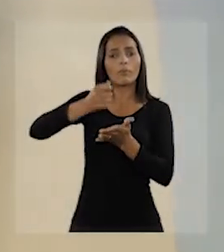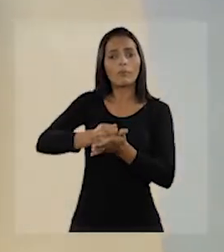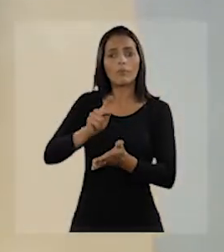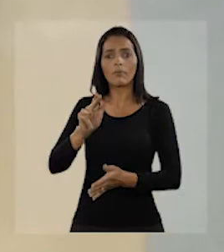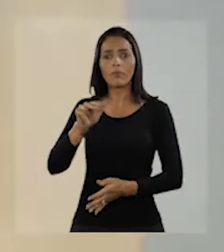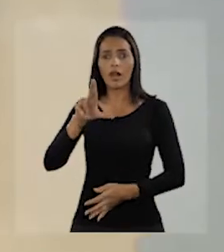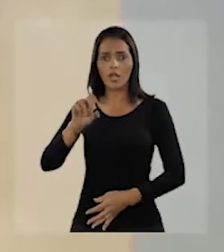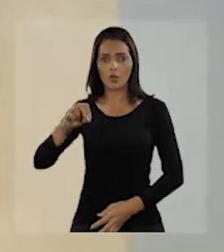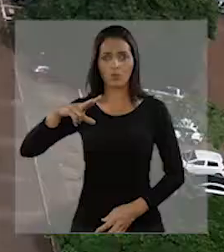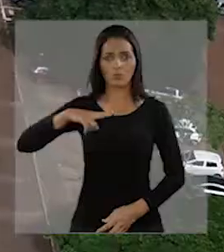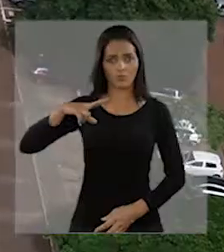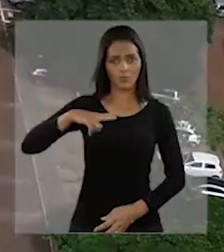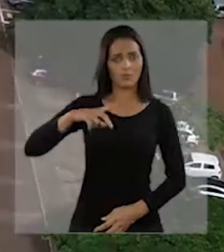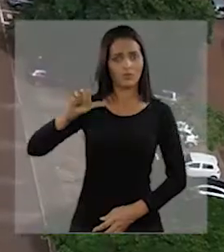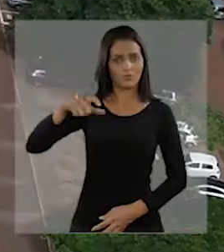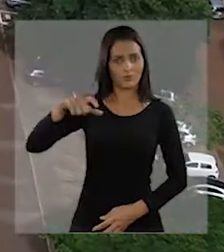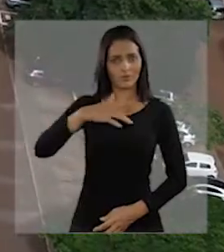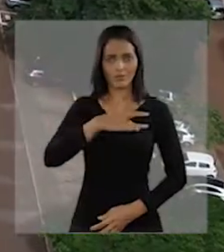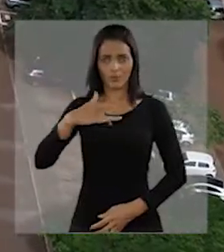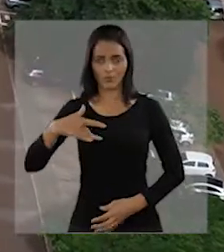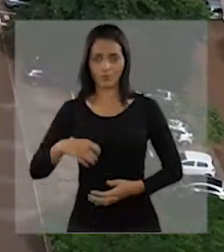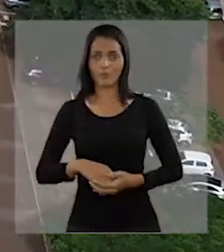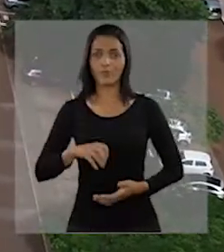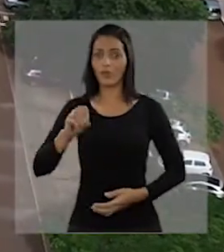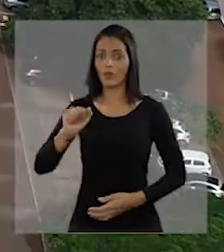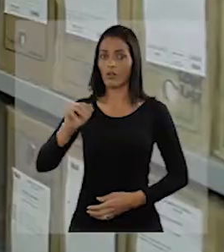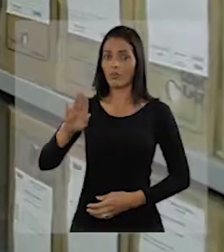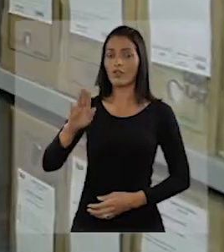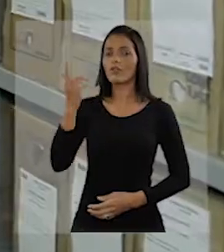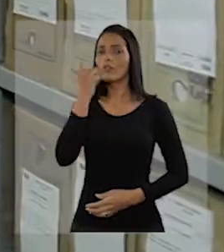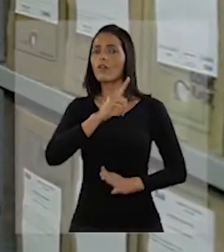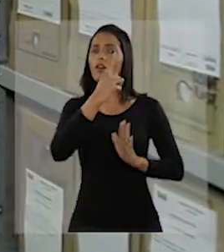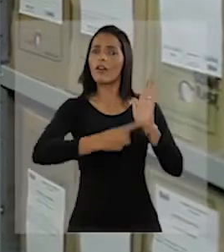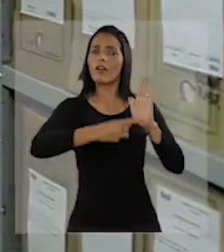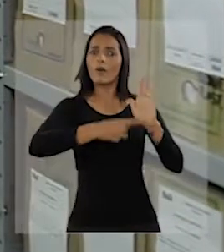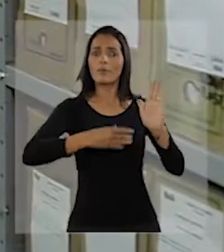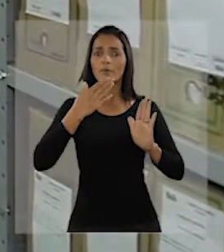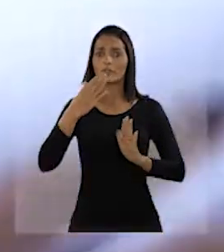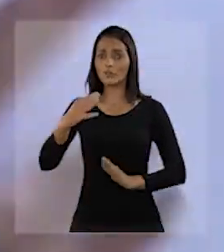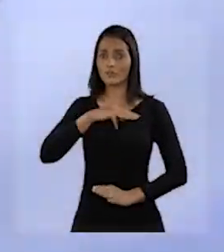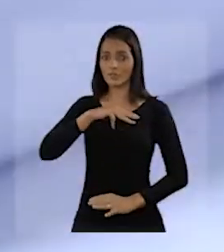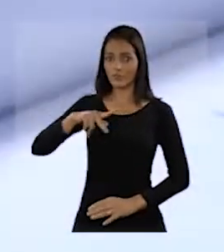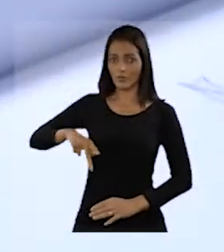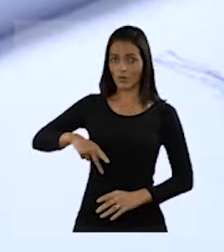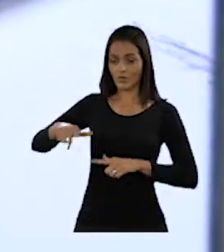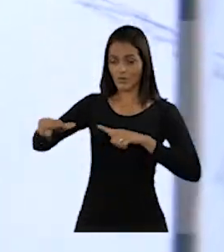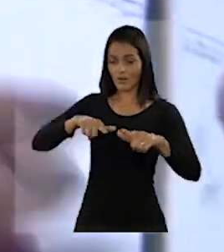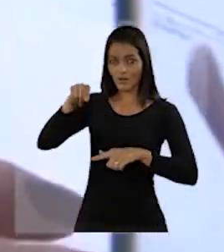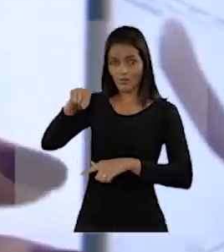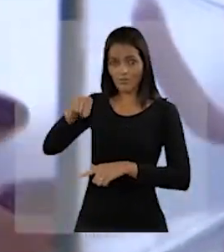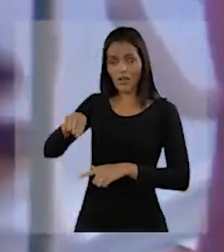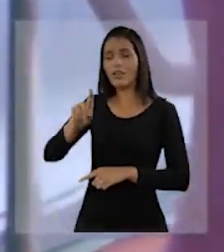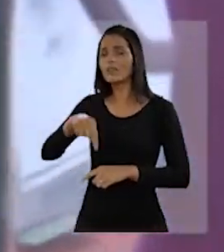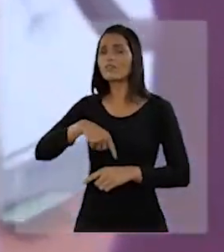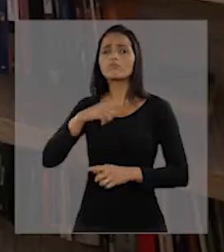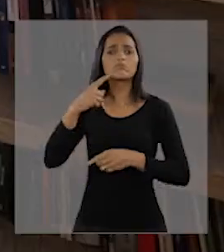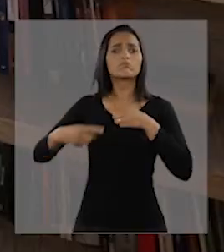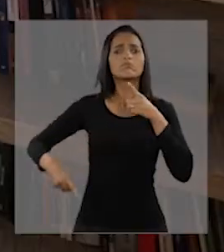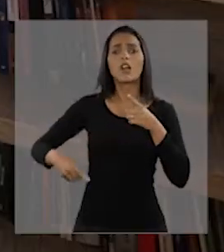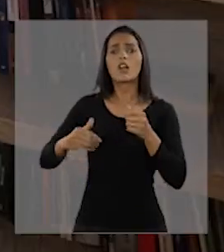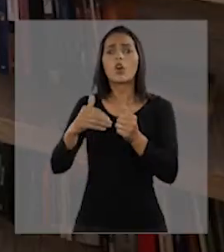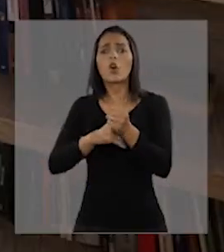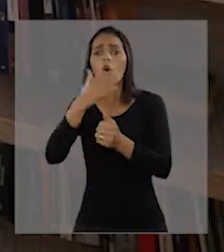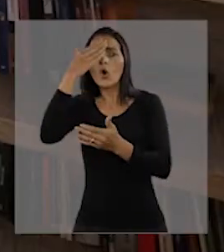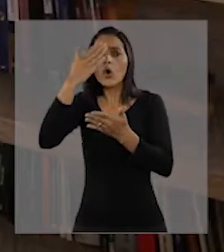nos planos de saúde. OAB consegue anular pedido do Ministério Público do Trabalho que feria